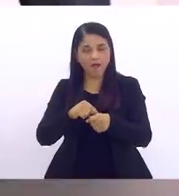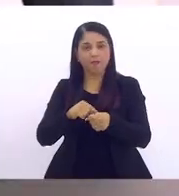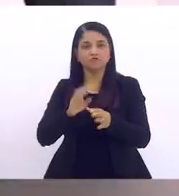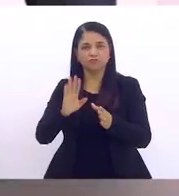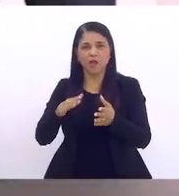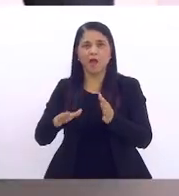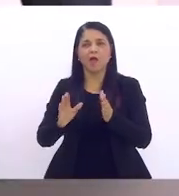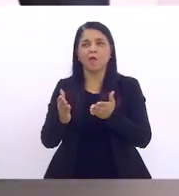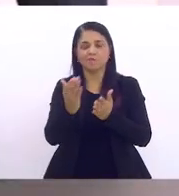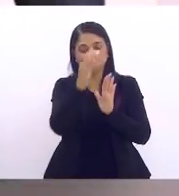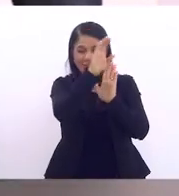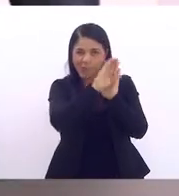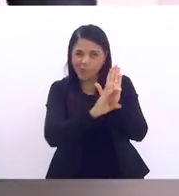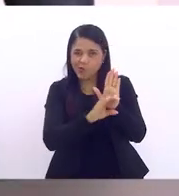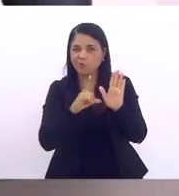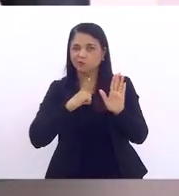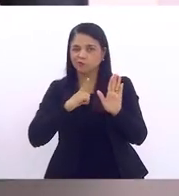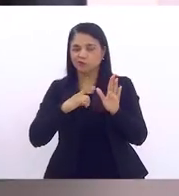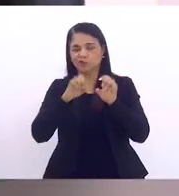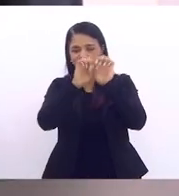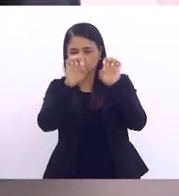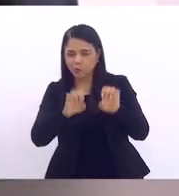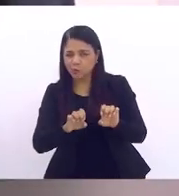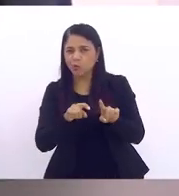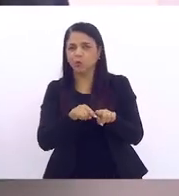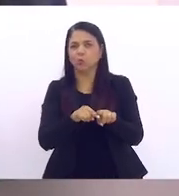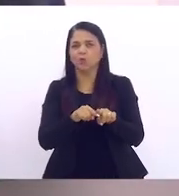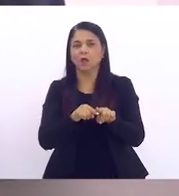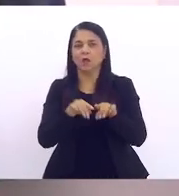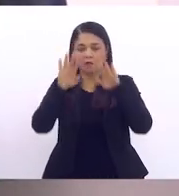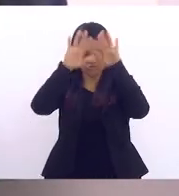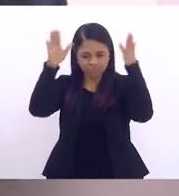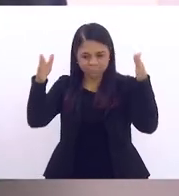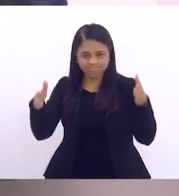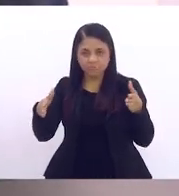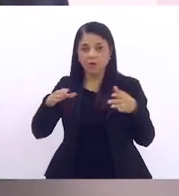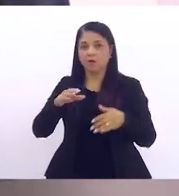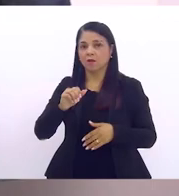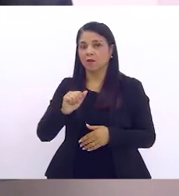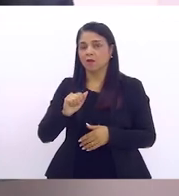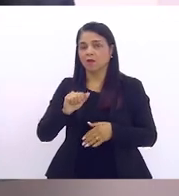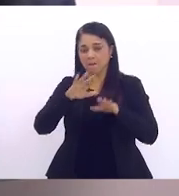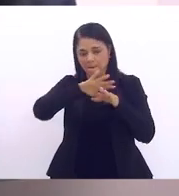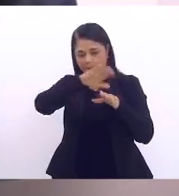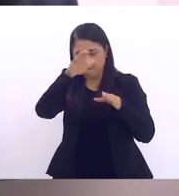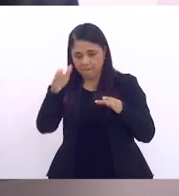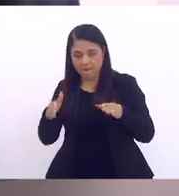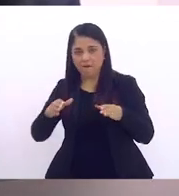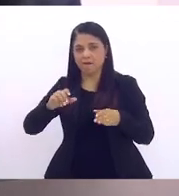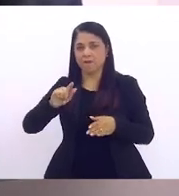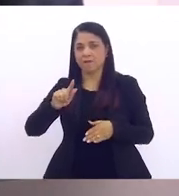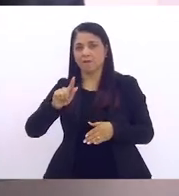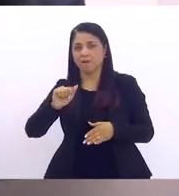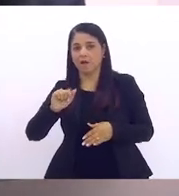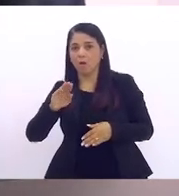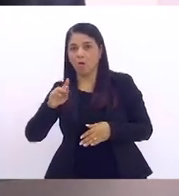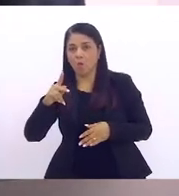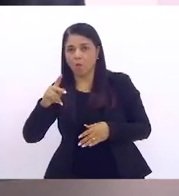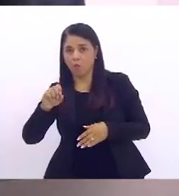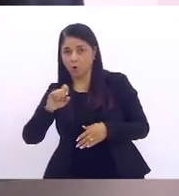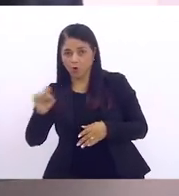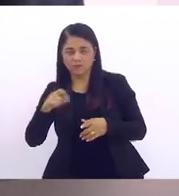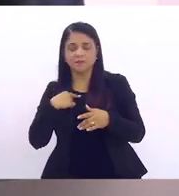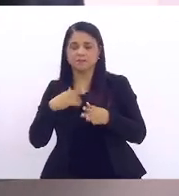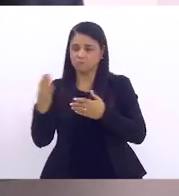currículos cederam para nós a estrutura enfim galpões eles fizeram todo o apoio nos apoiaram na na seleção então ou seja